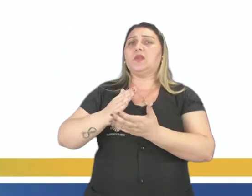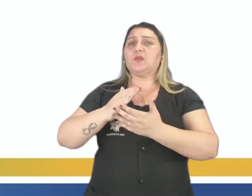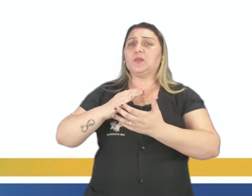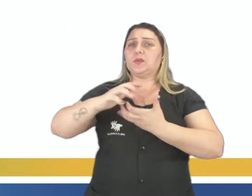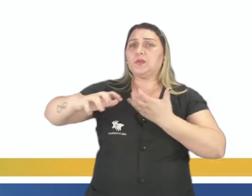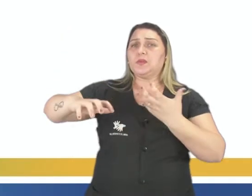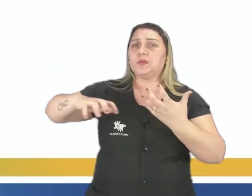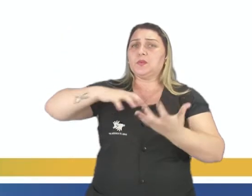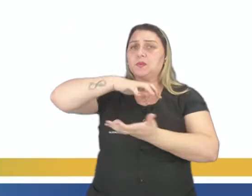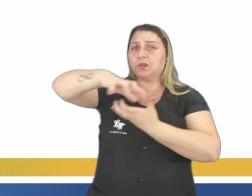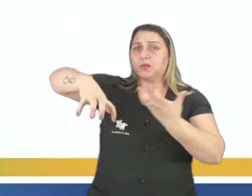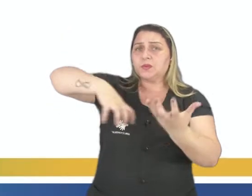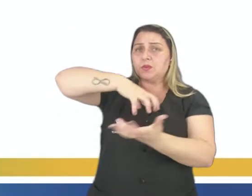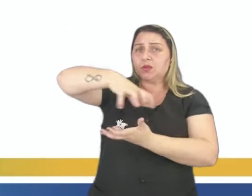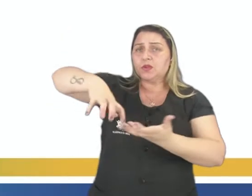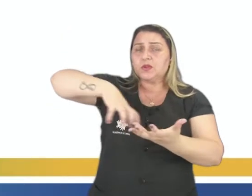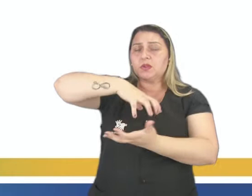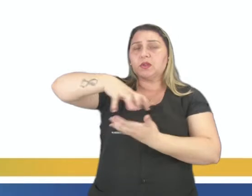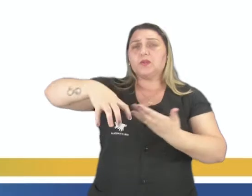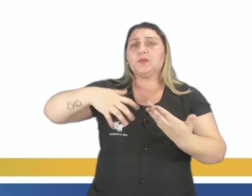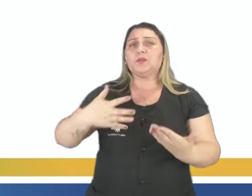movimentos, né, para